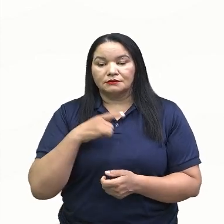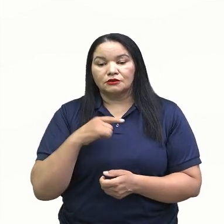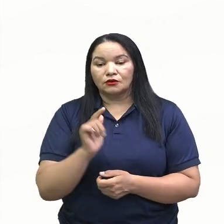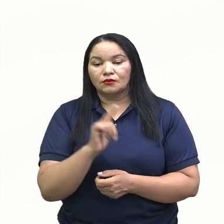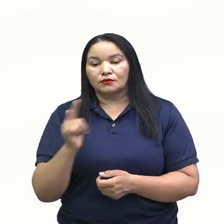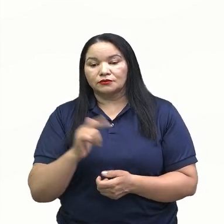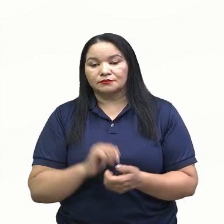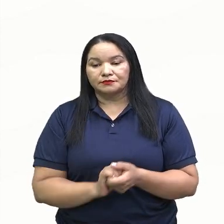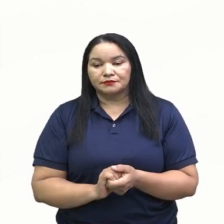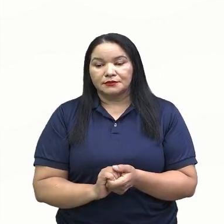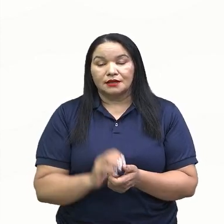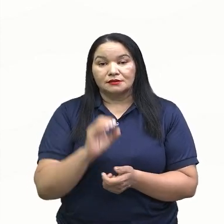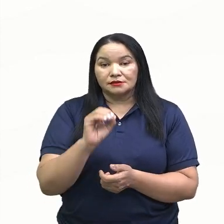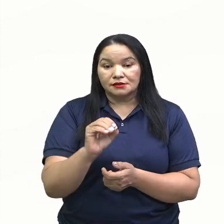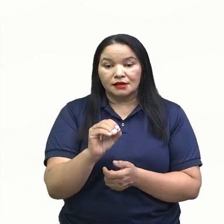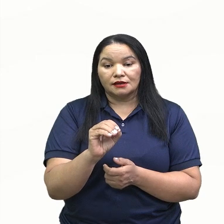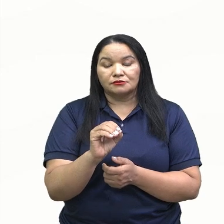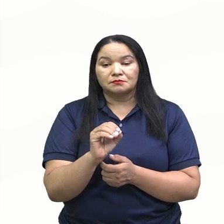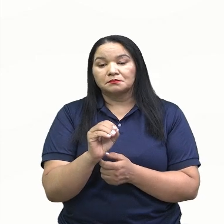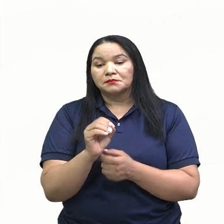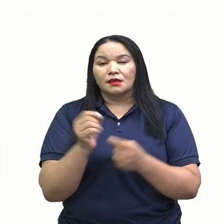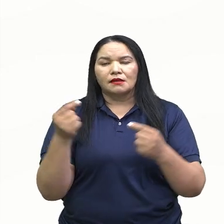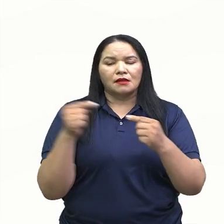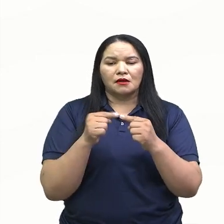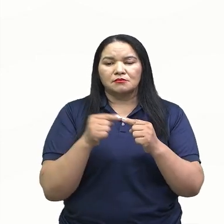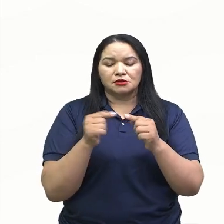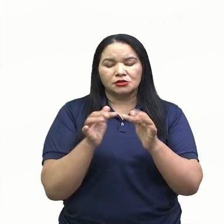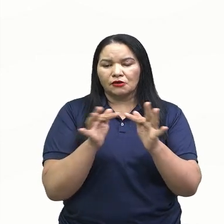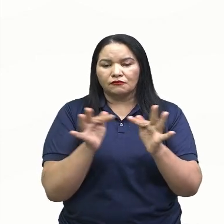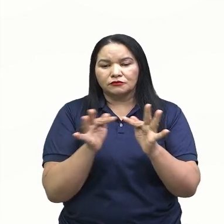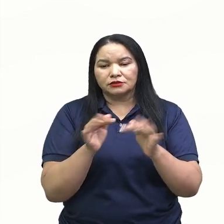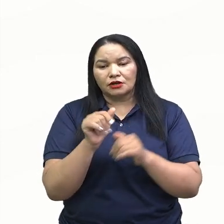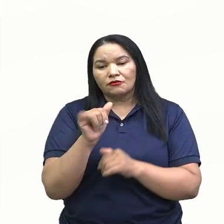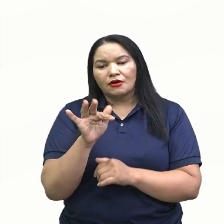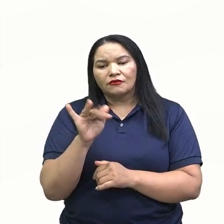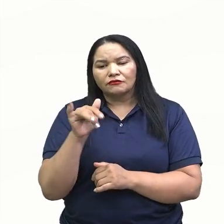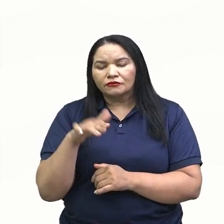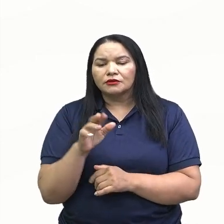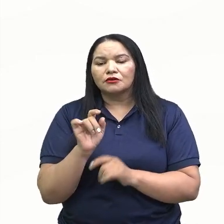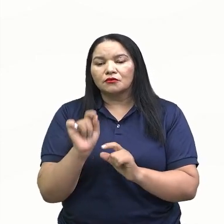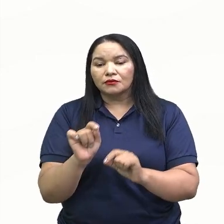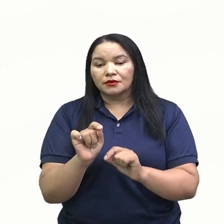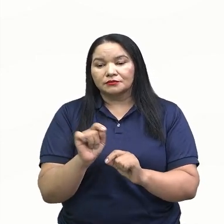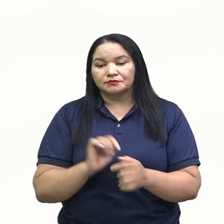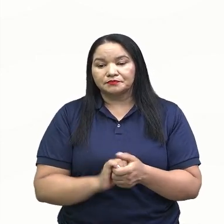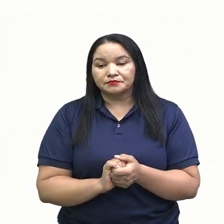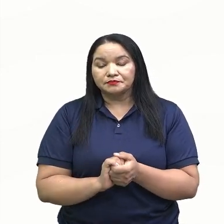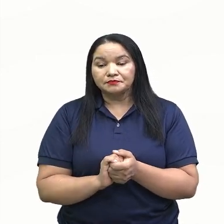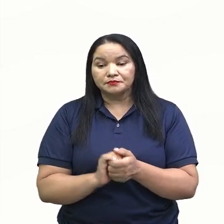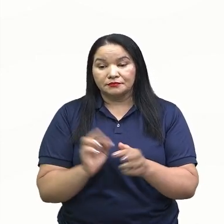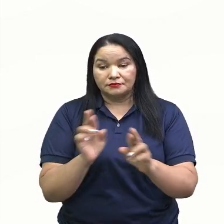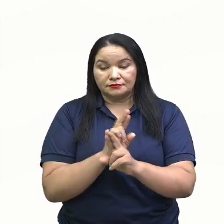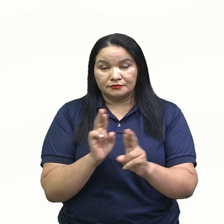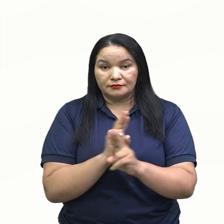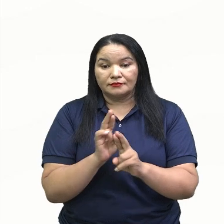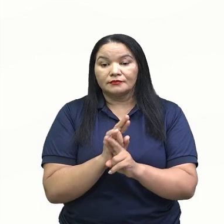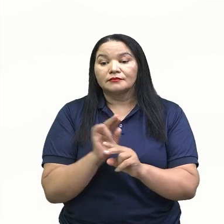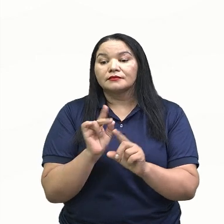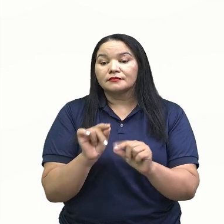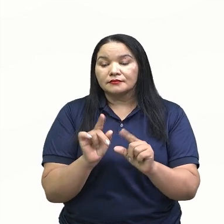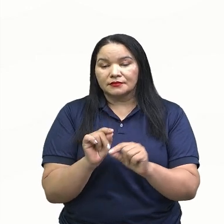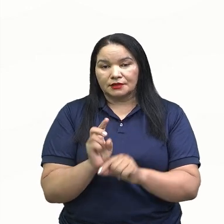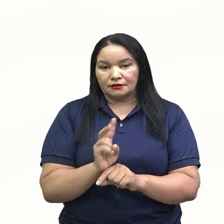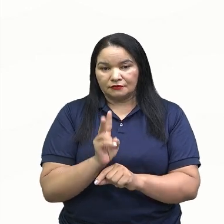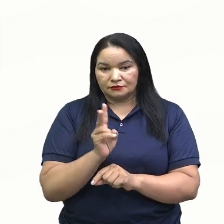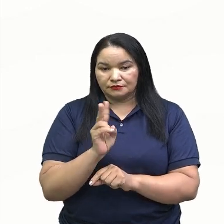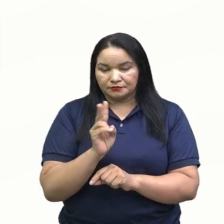chamado zero da função afim. Zero da função afim, ele está diretamente relacionado ali ao